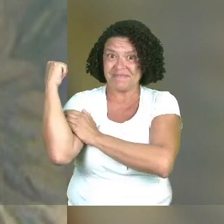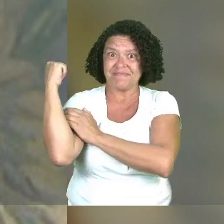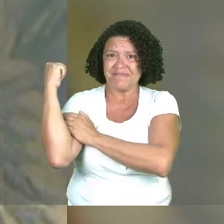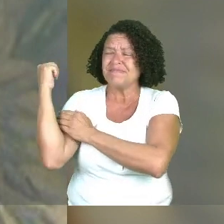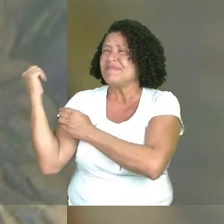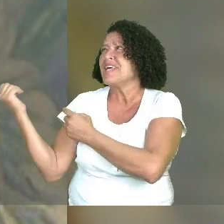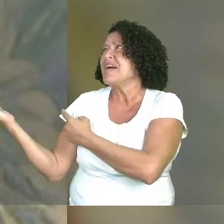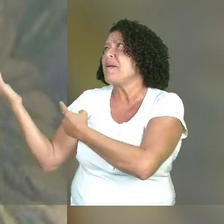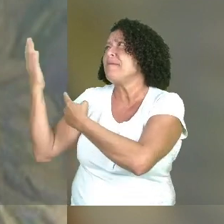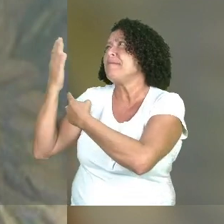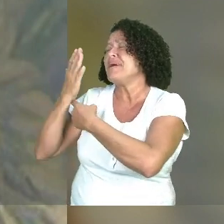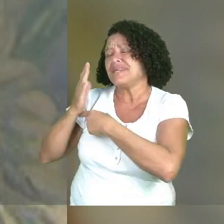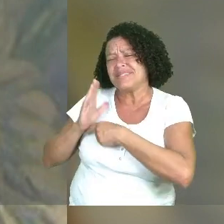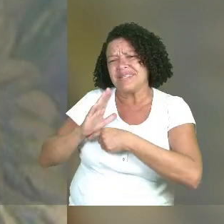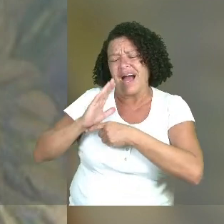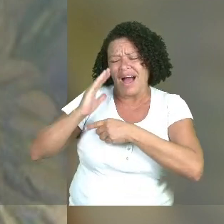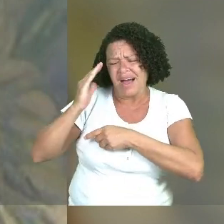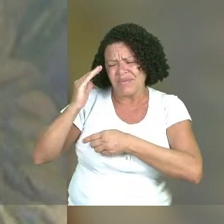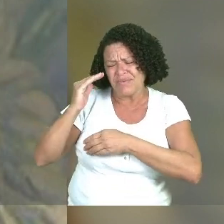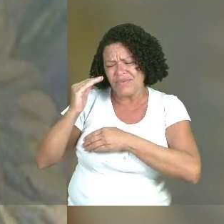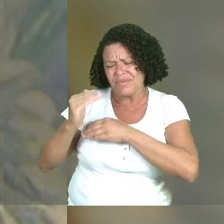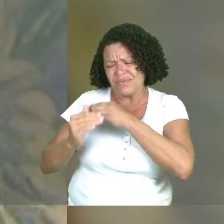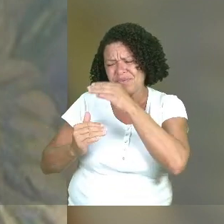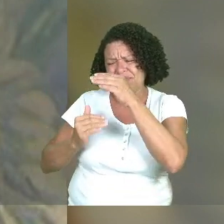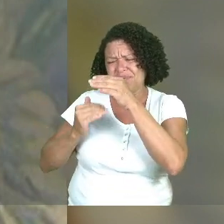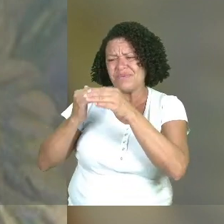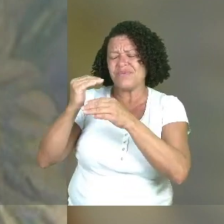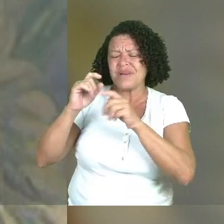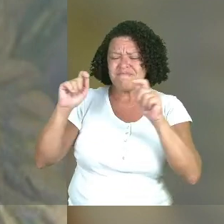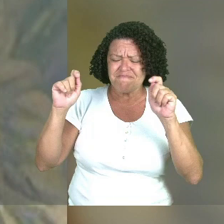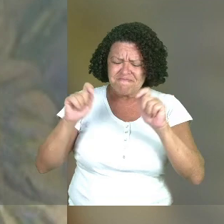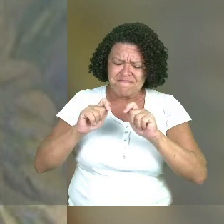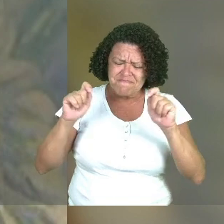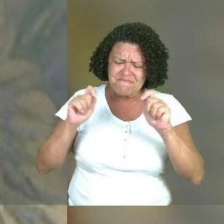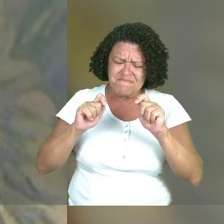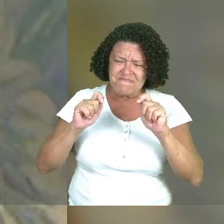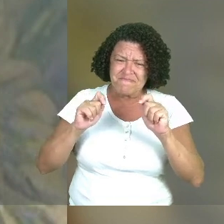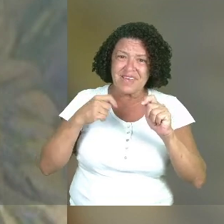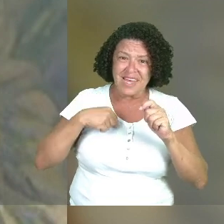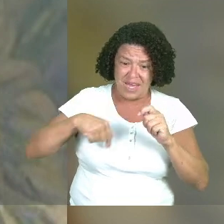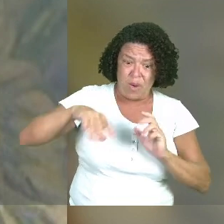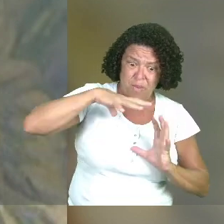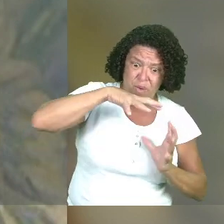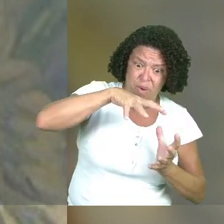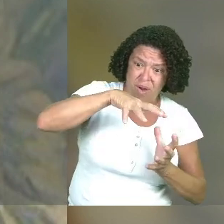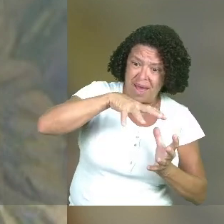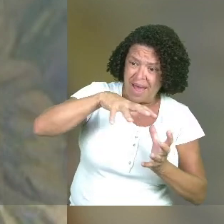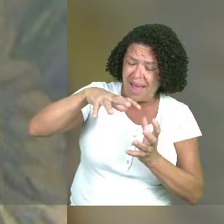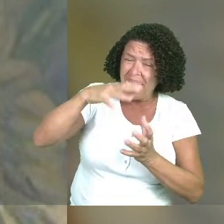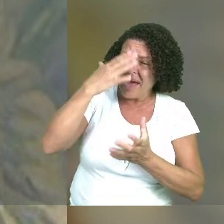ajudai nosso progresso, a fim de subirmos até vós.